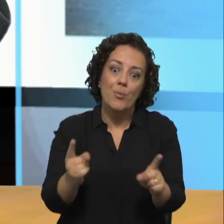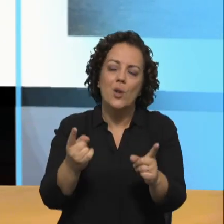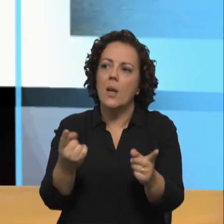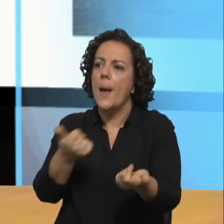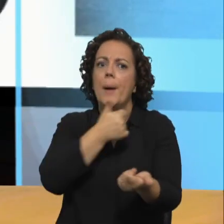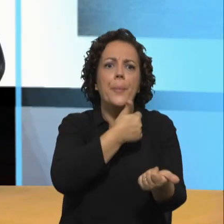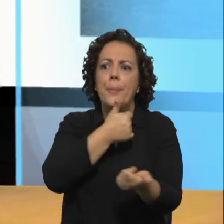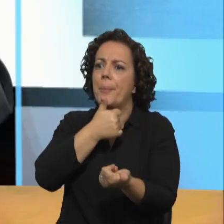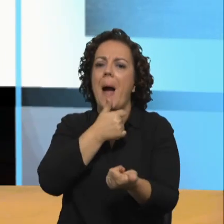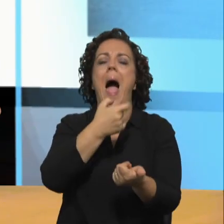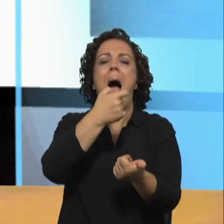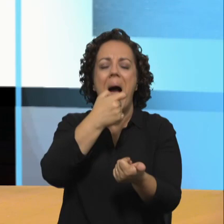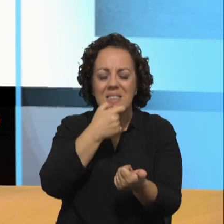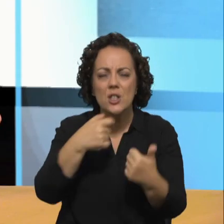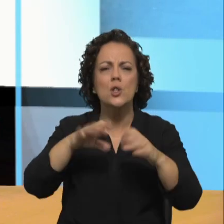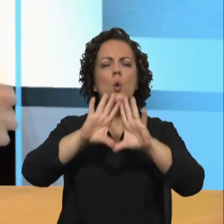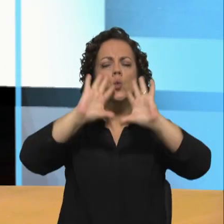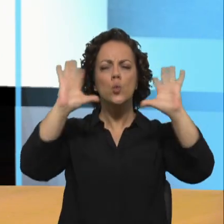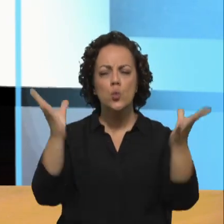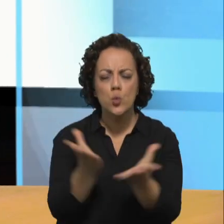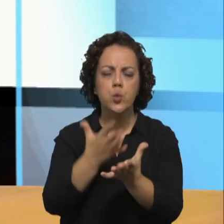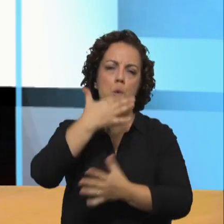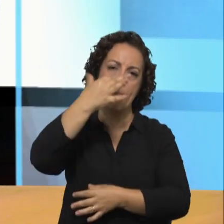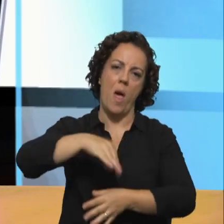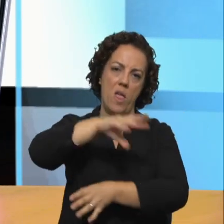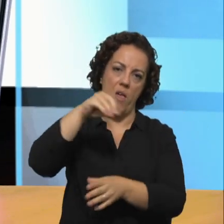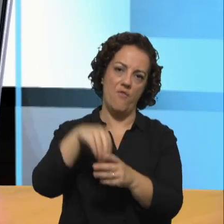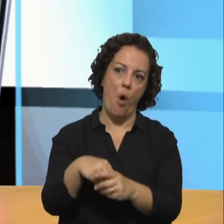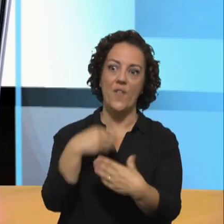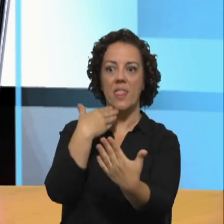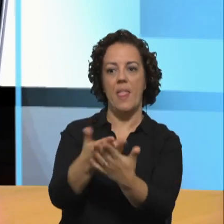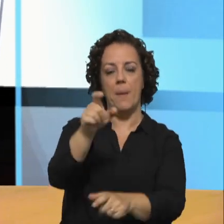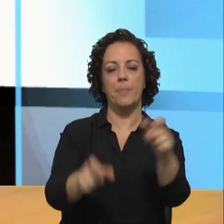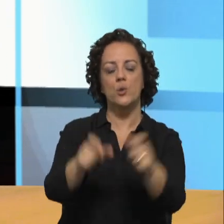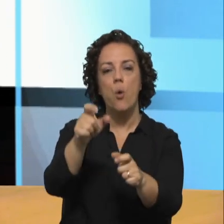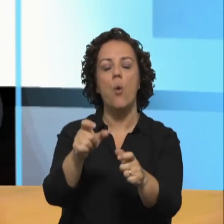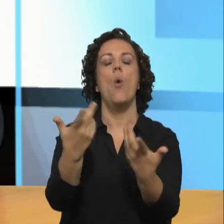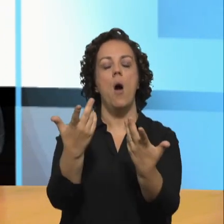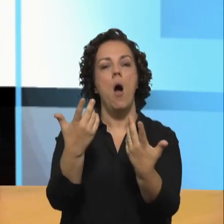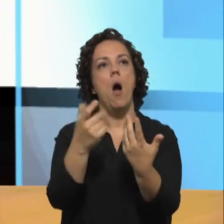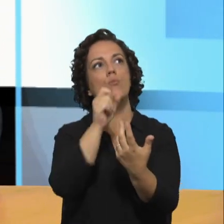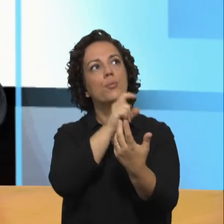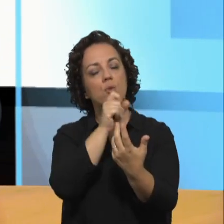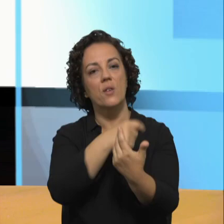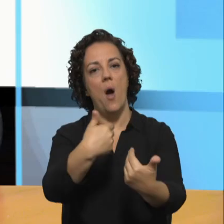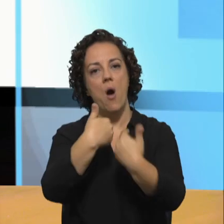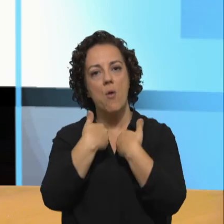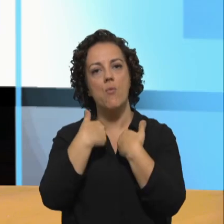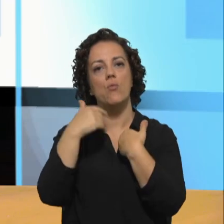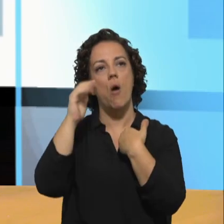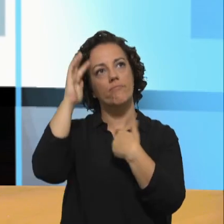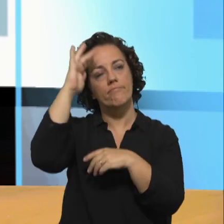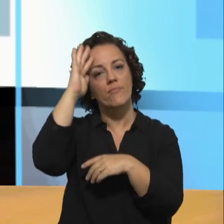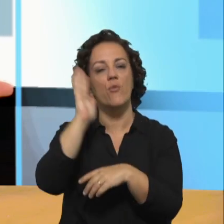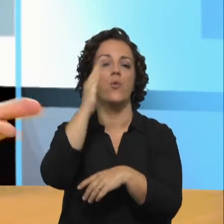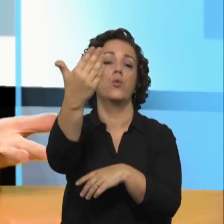se não houver um envolvimento global de todos que dê horizontes a esta gente, para que Israel não tenha o eterno